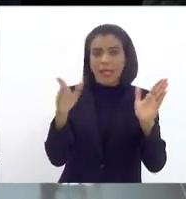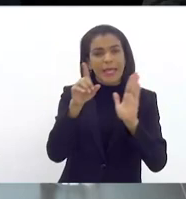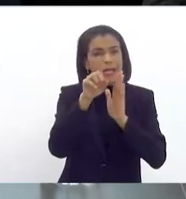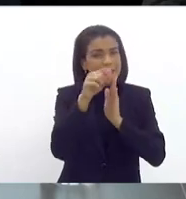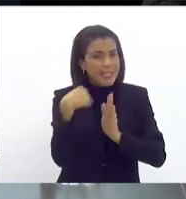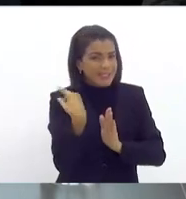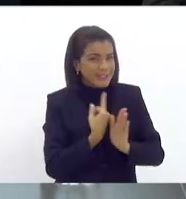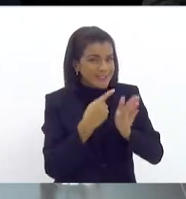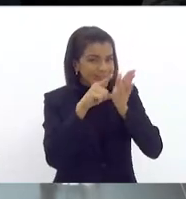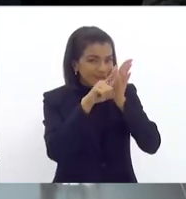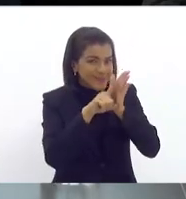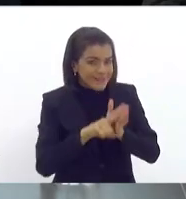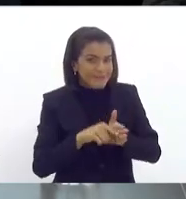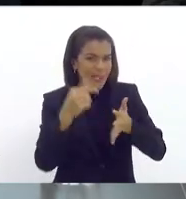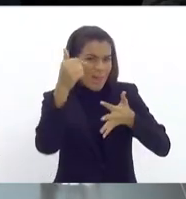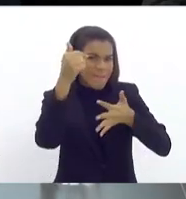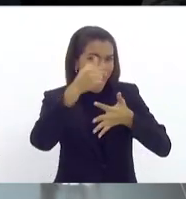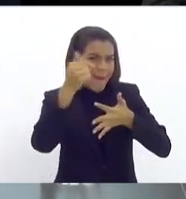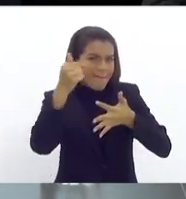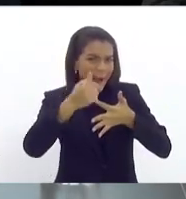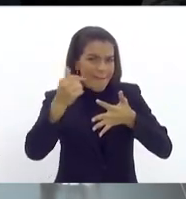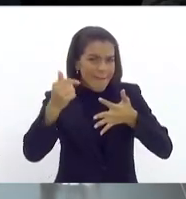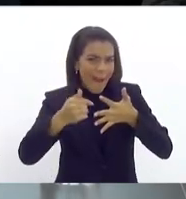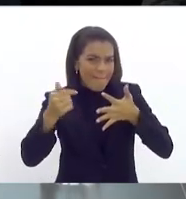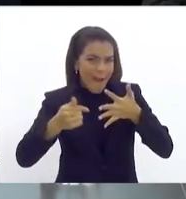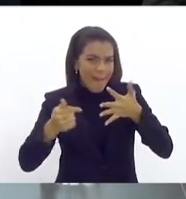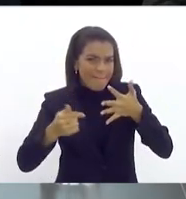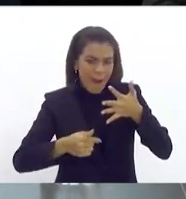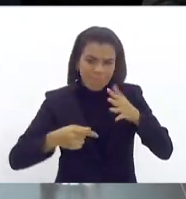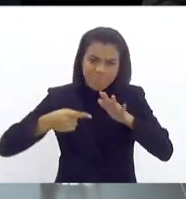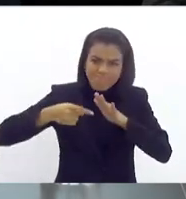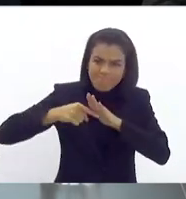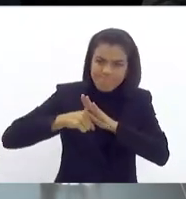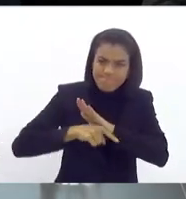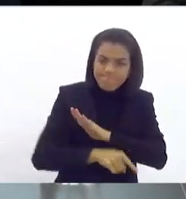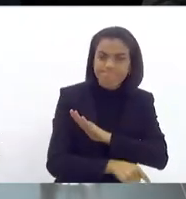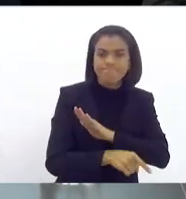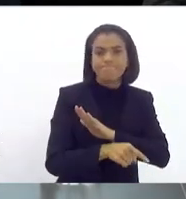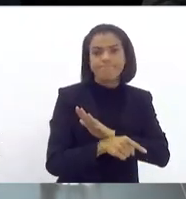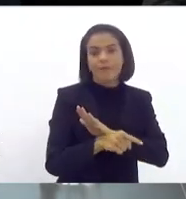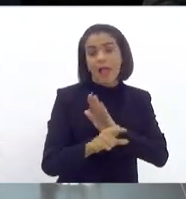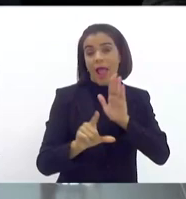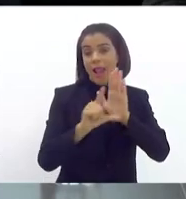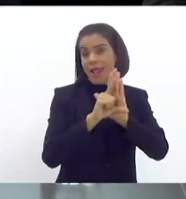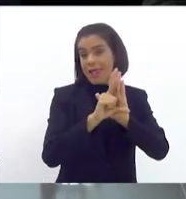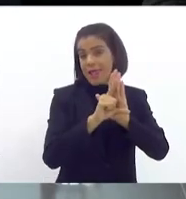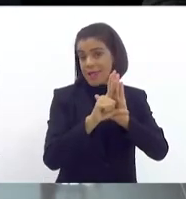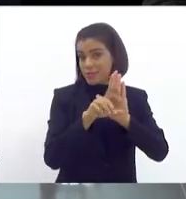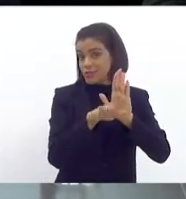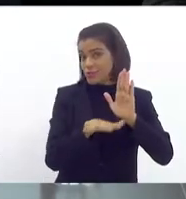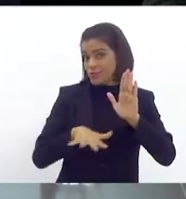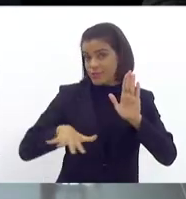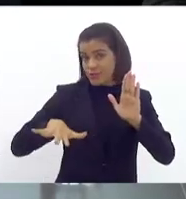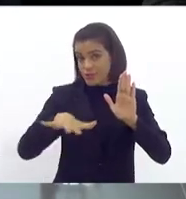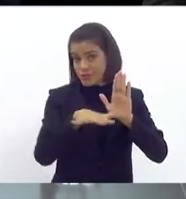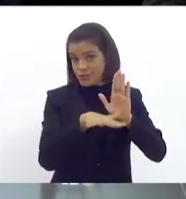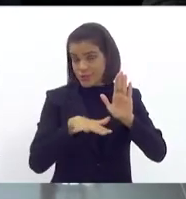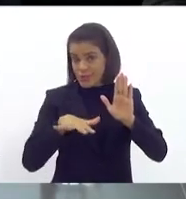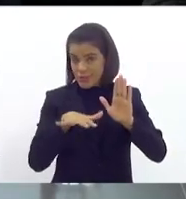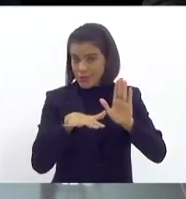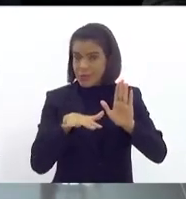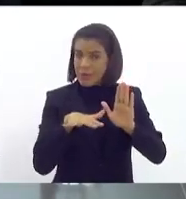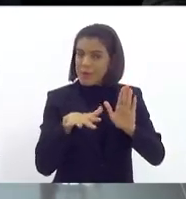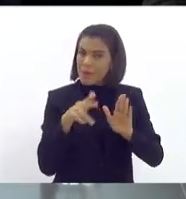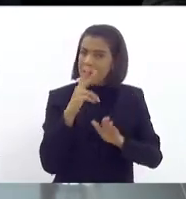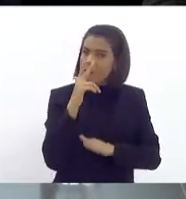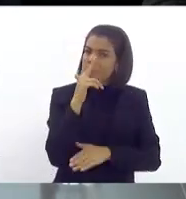examinando pontuava de forma mais profunda uma parte da lei geral. É como quase que